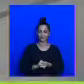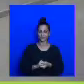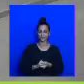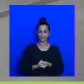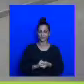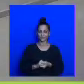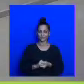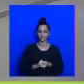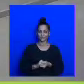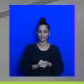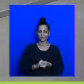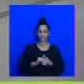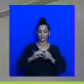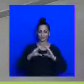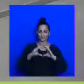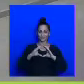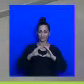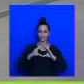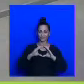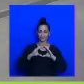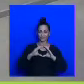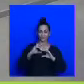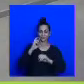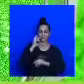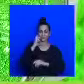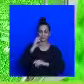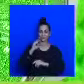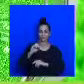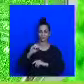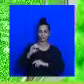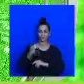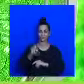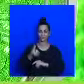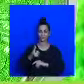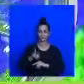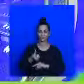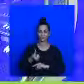bola rosa número 6